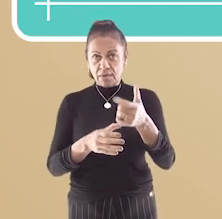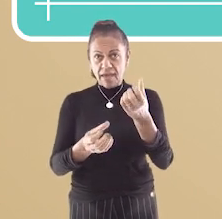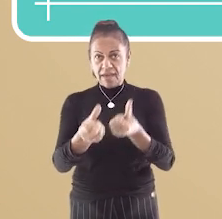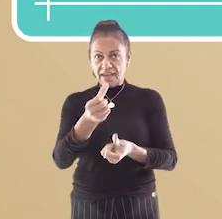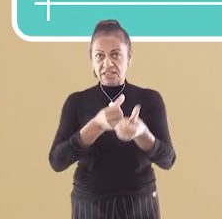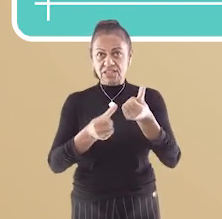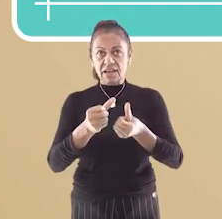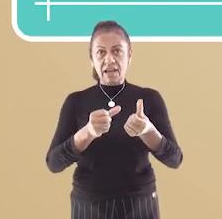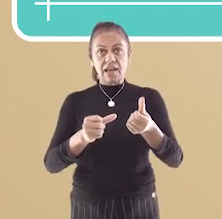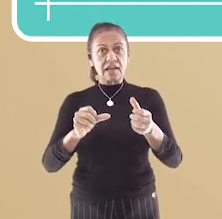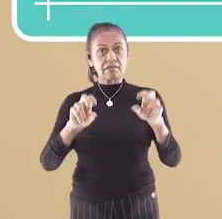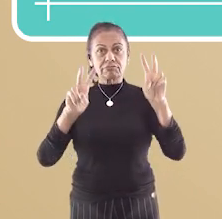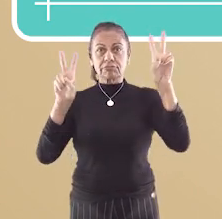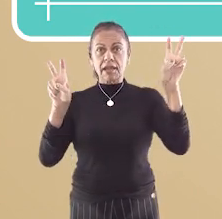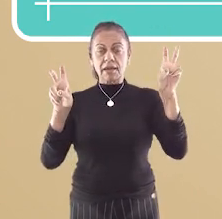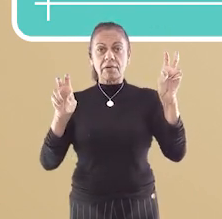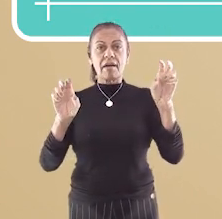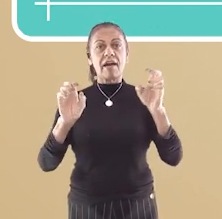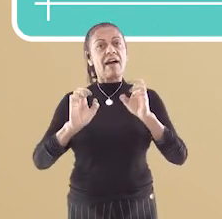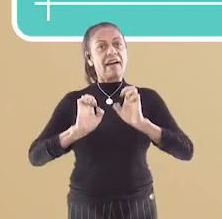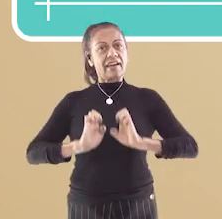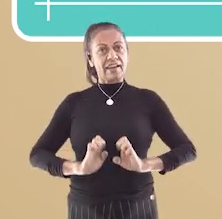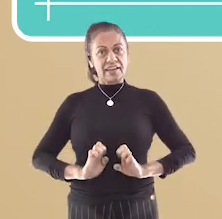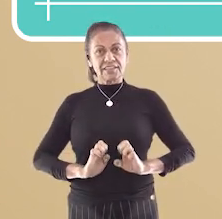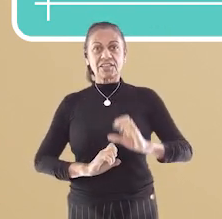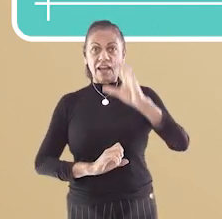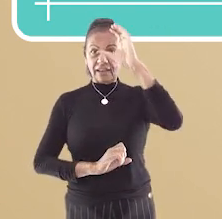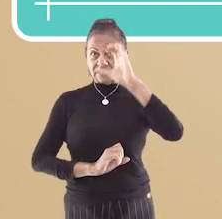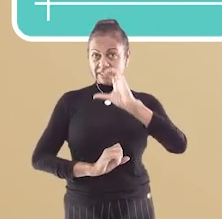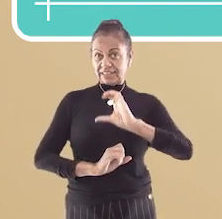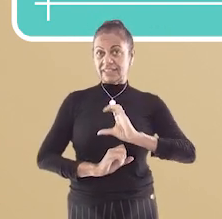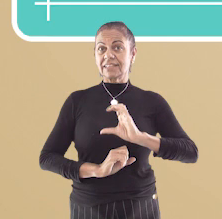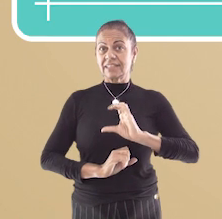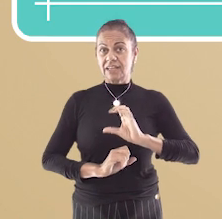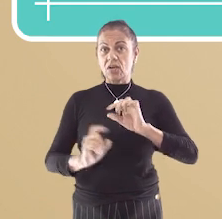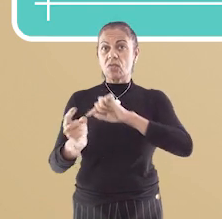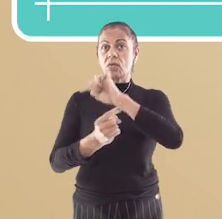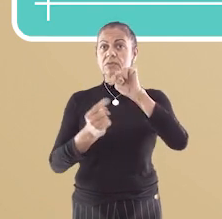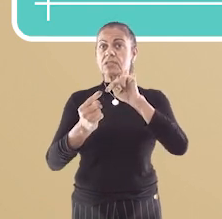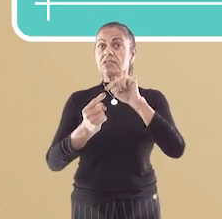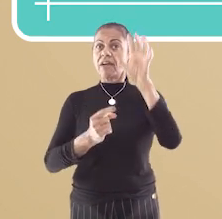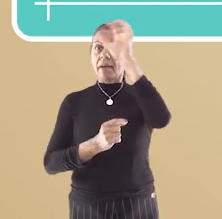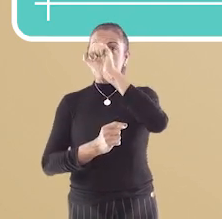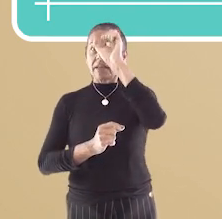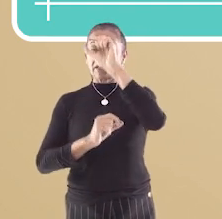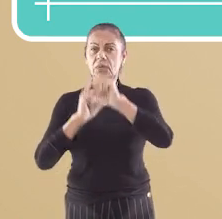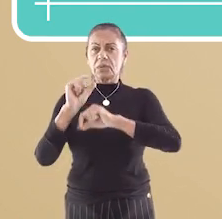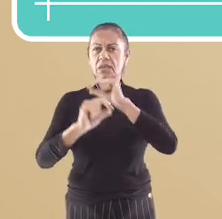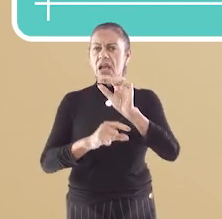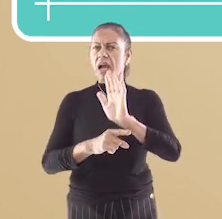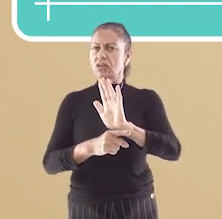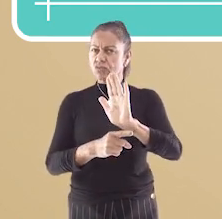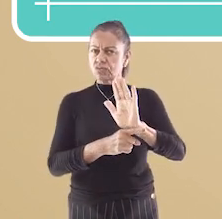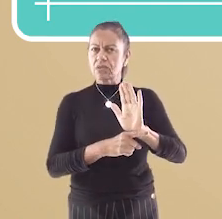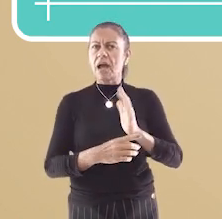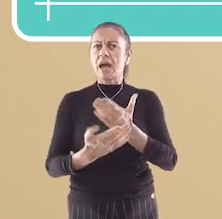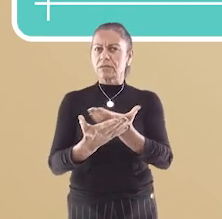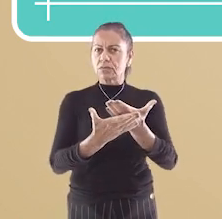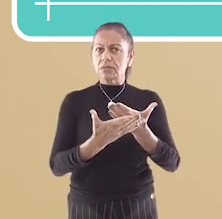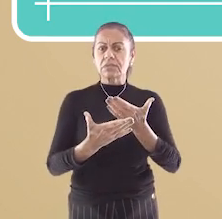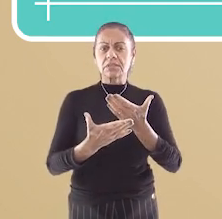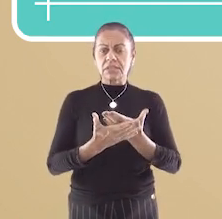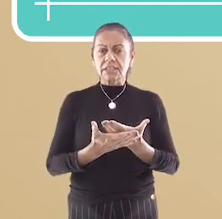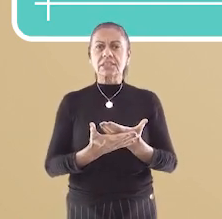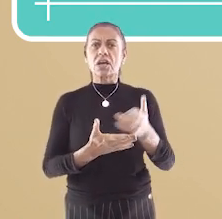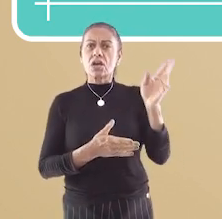segundo ciclo da EJA, trabalhando com o eixo temático Ética e Cidadania. O objetivo de aprendizagem é auxiliar